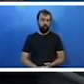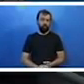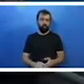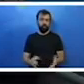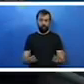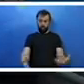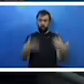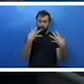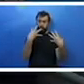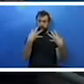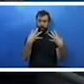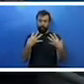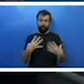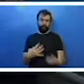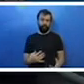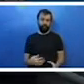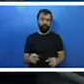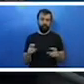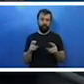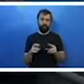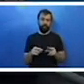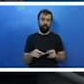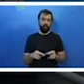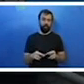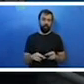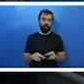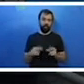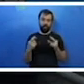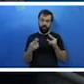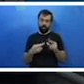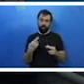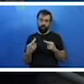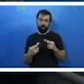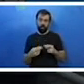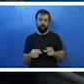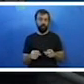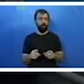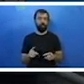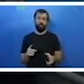mim. Relacionar não é fazer X.